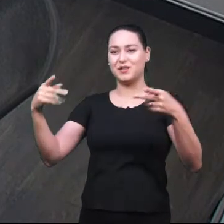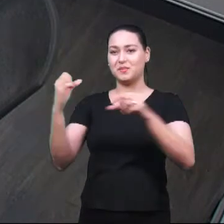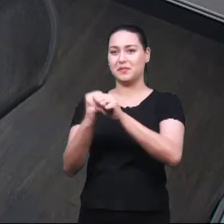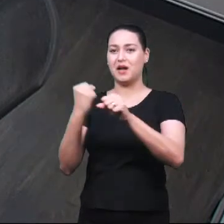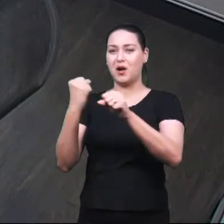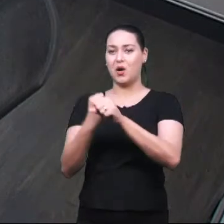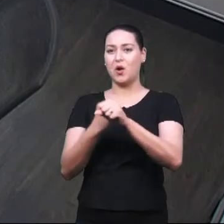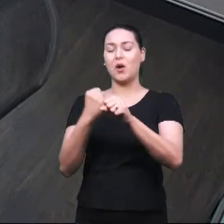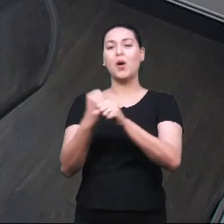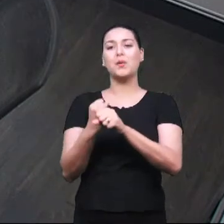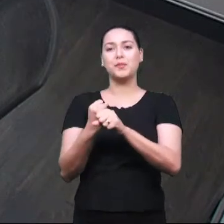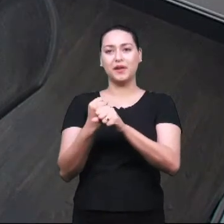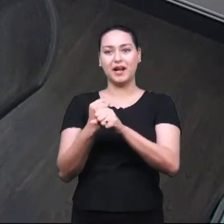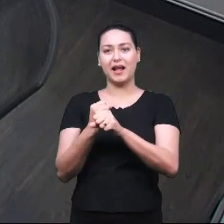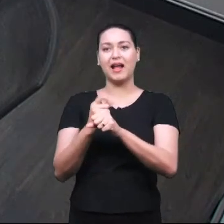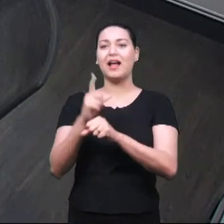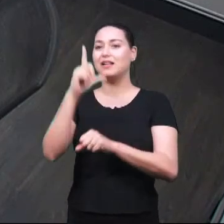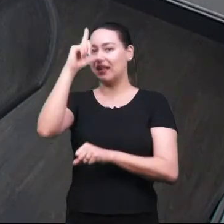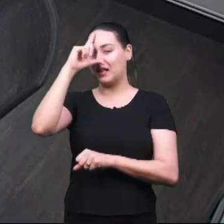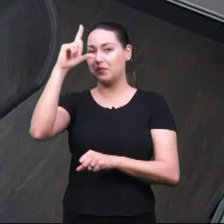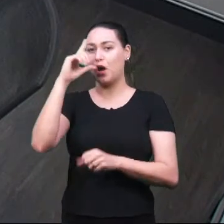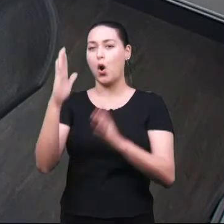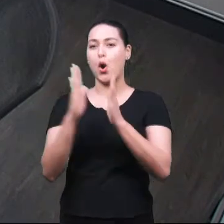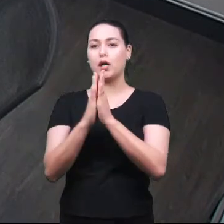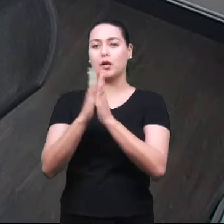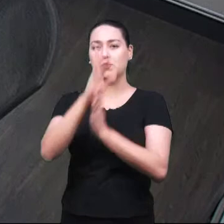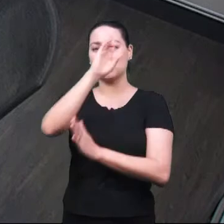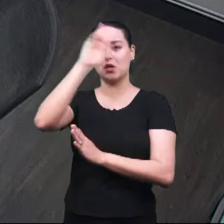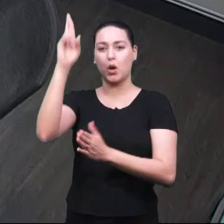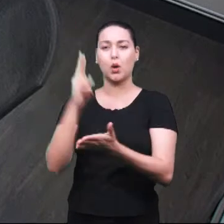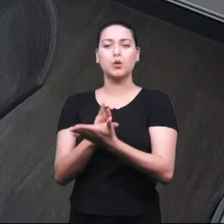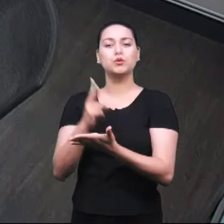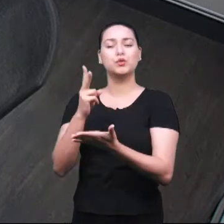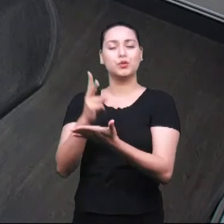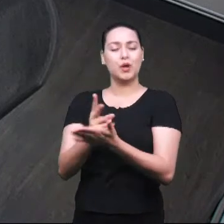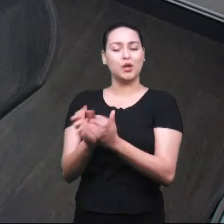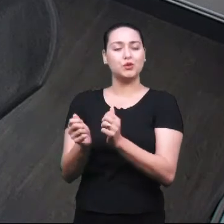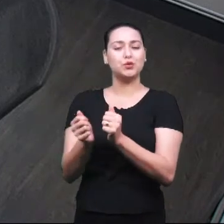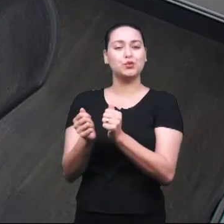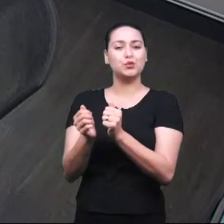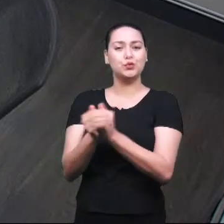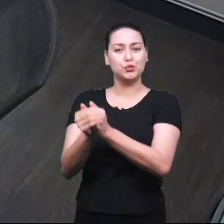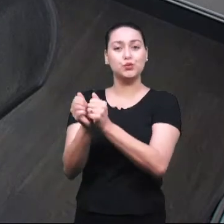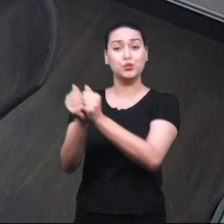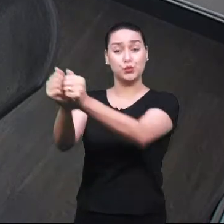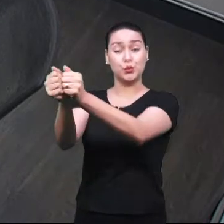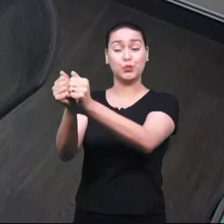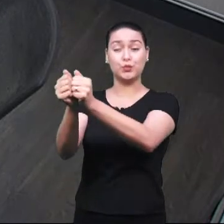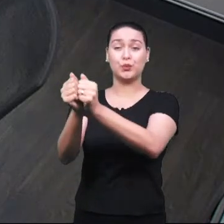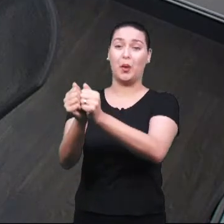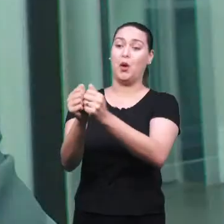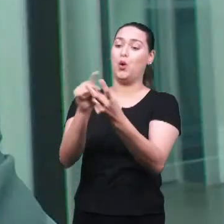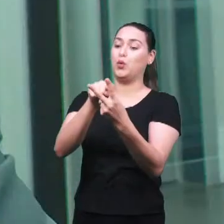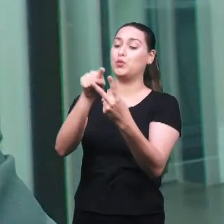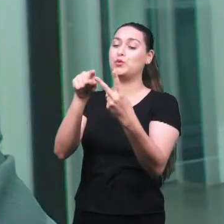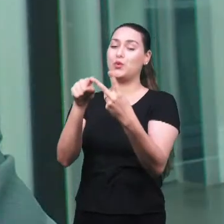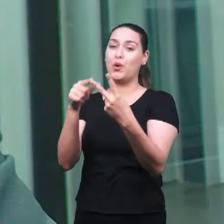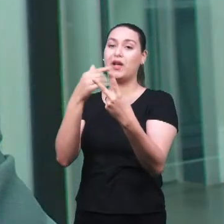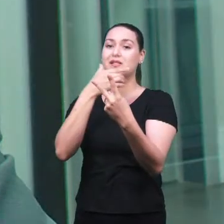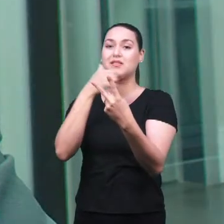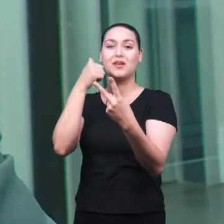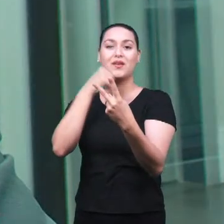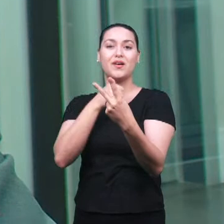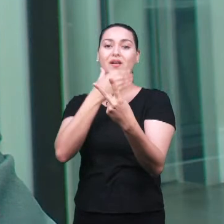para que eles continuem conosco. Eles estão para estudos, né? Ela faz